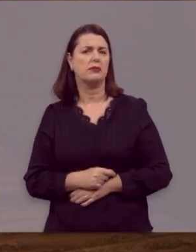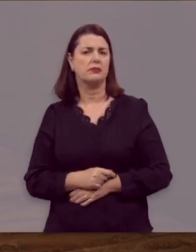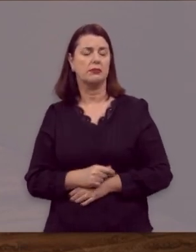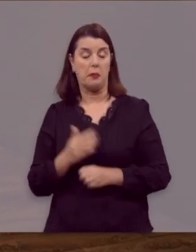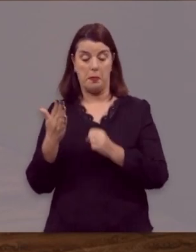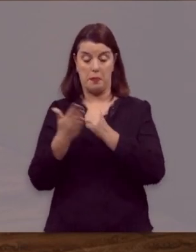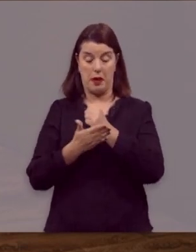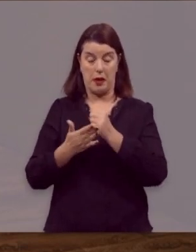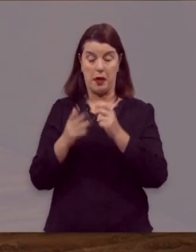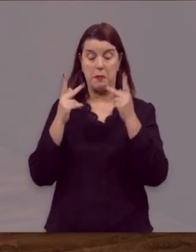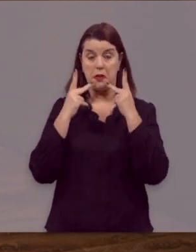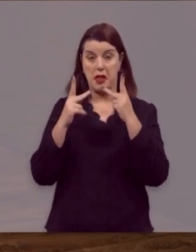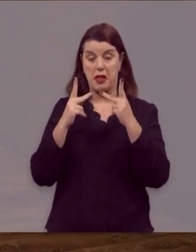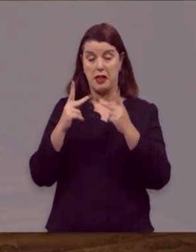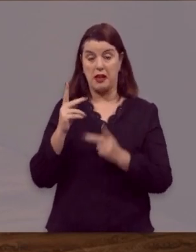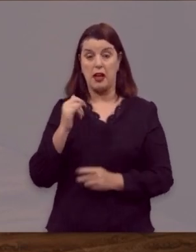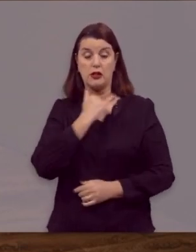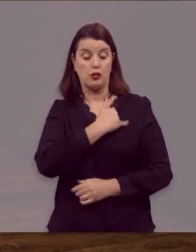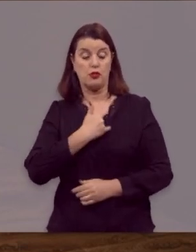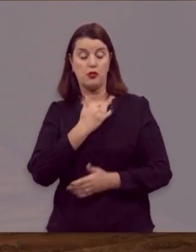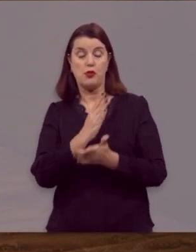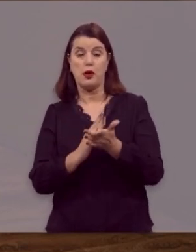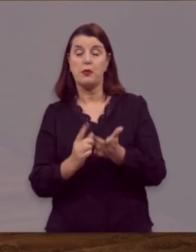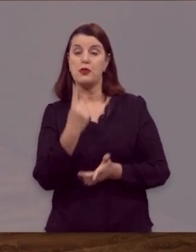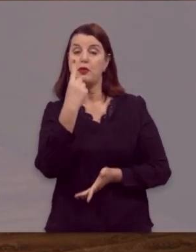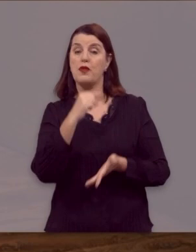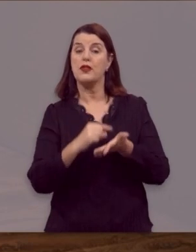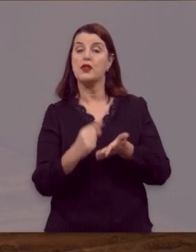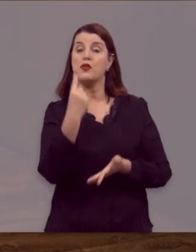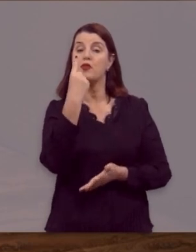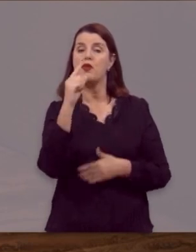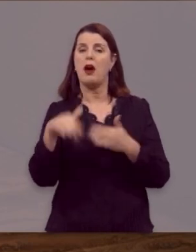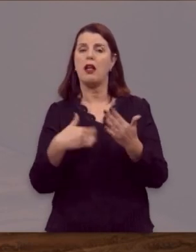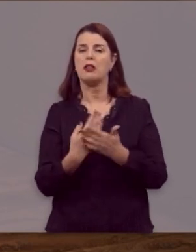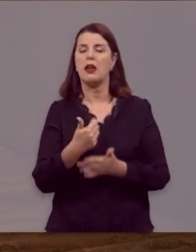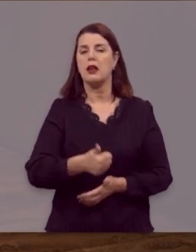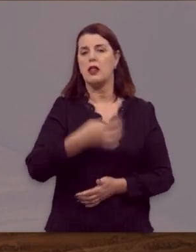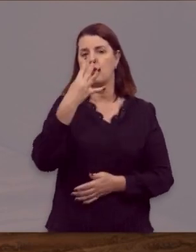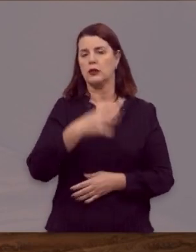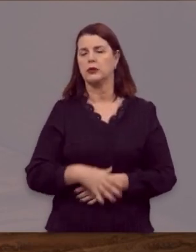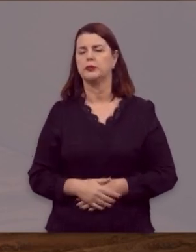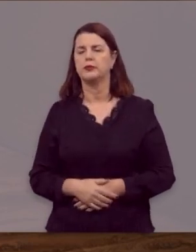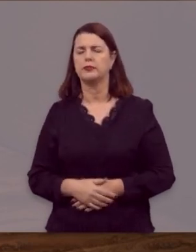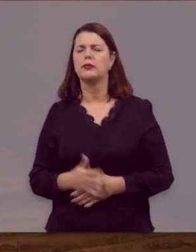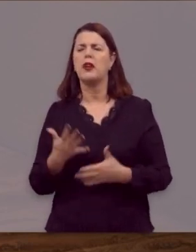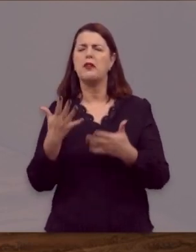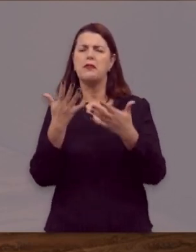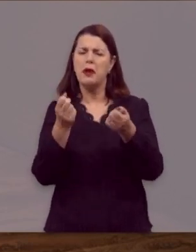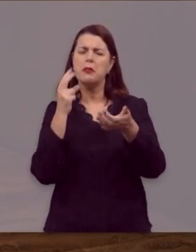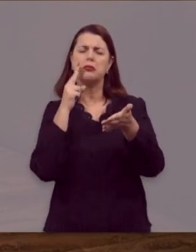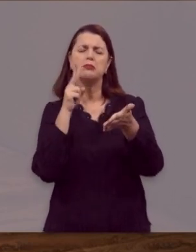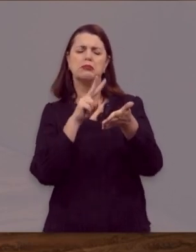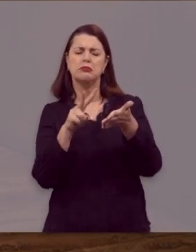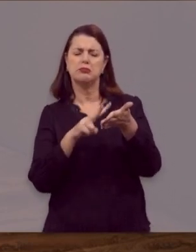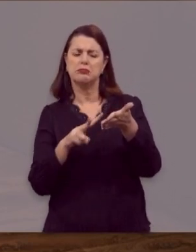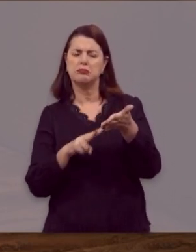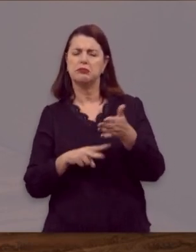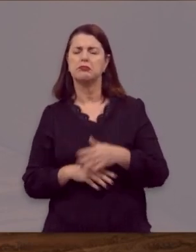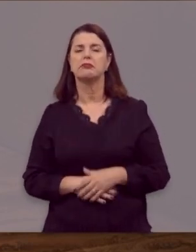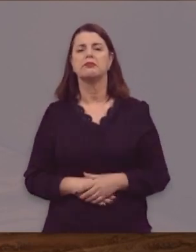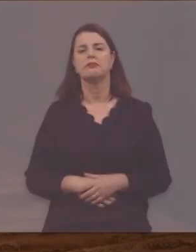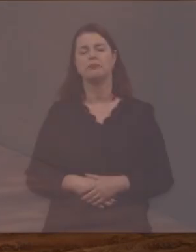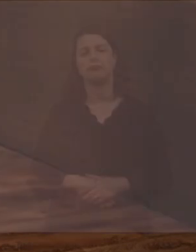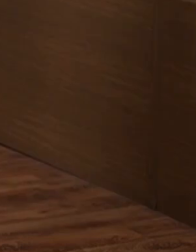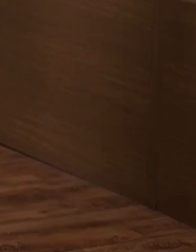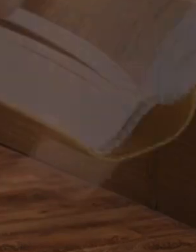vamos basear esta mensagem em João capítulo 1, verso 1 e verso 14. Vamos ouvir a leitura